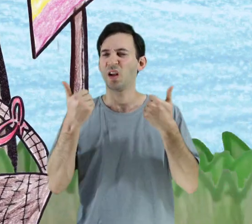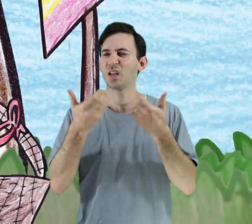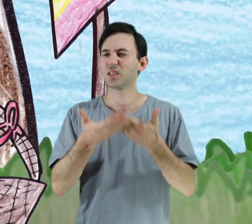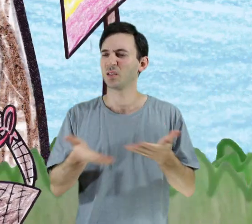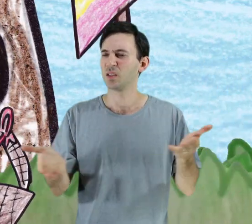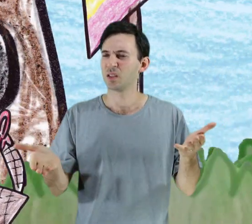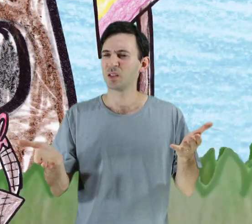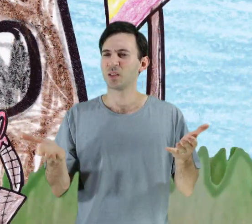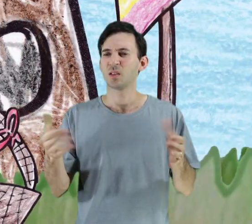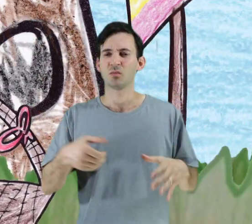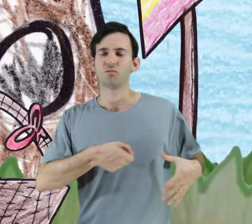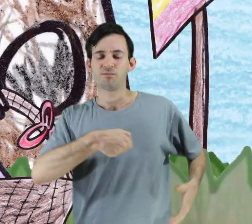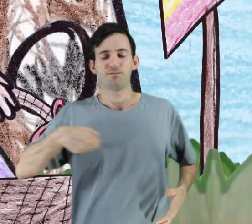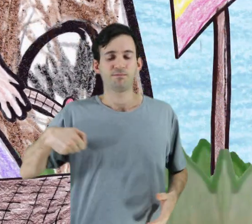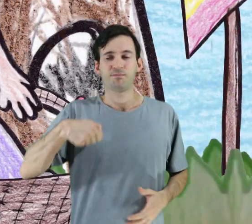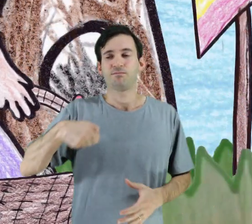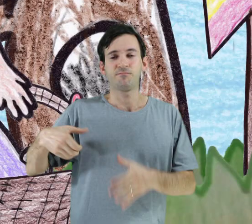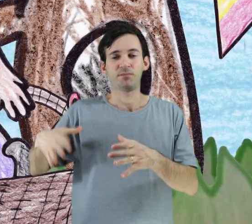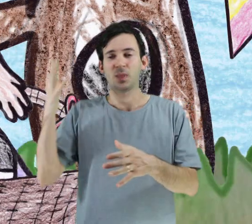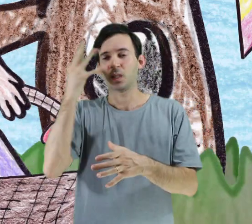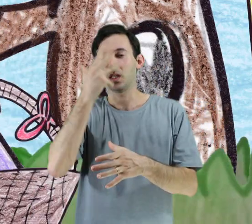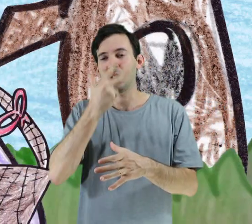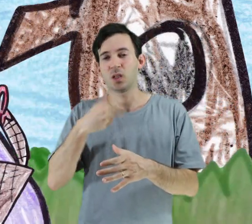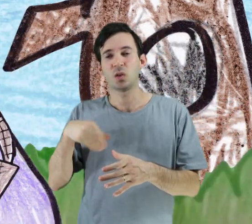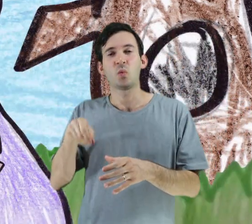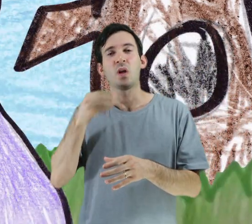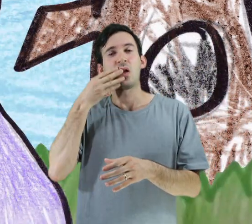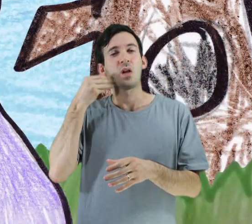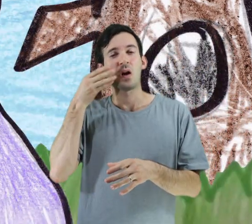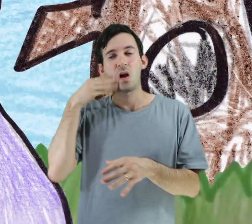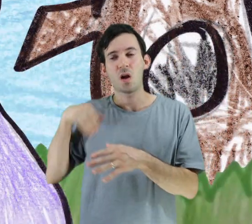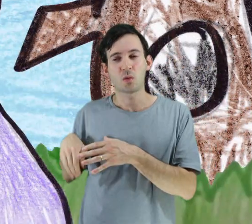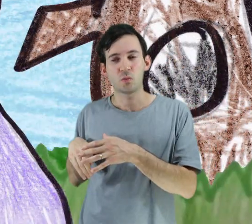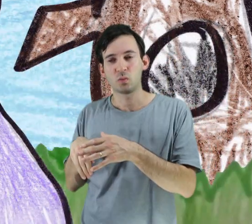festinha, carregava um lindo cesto com um gatinho dentro.